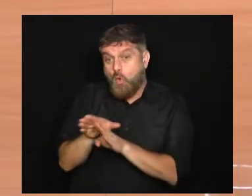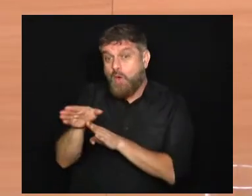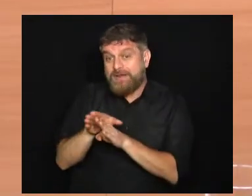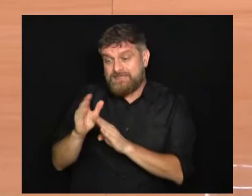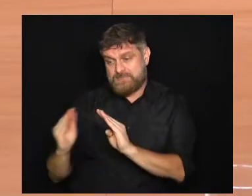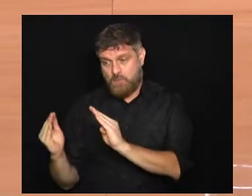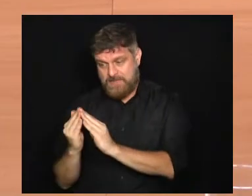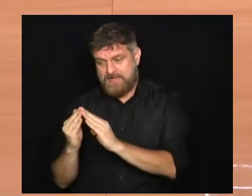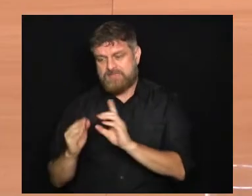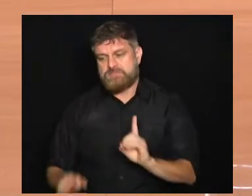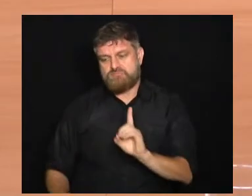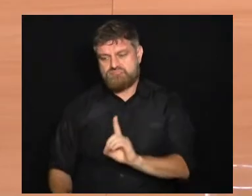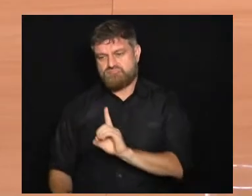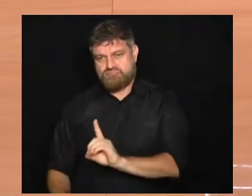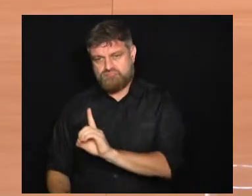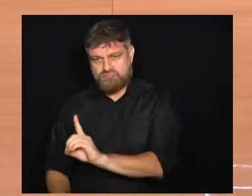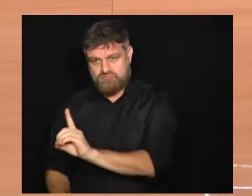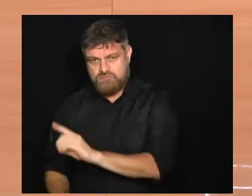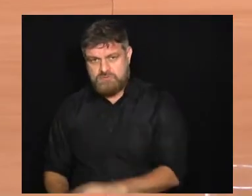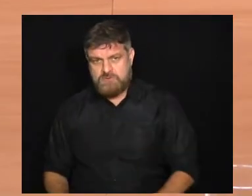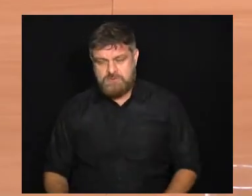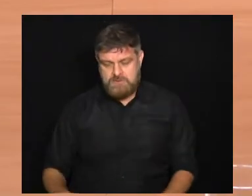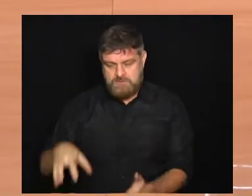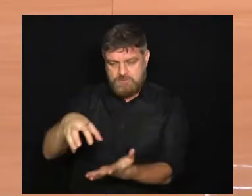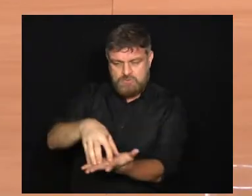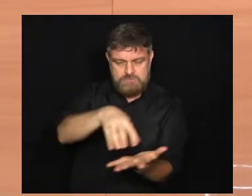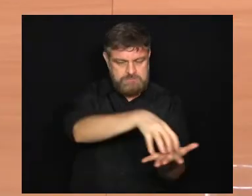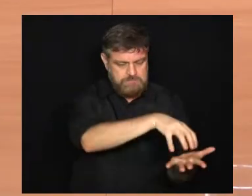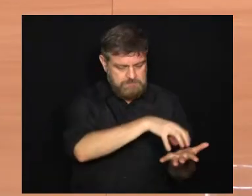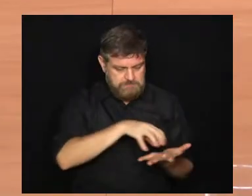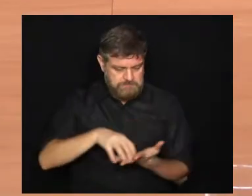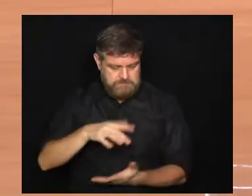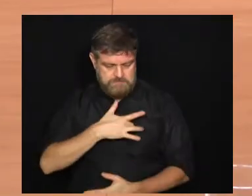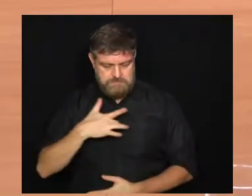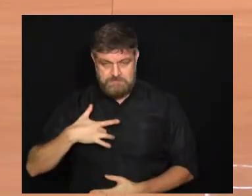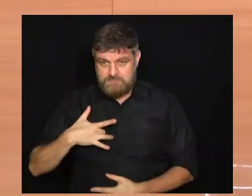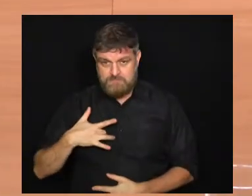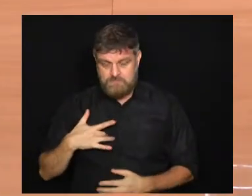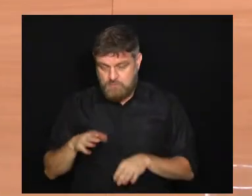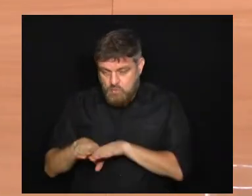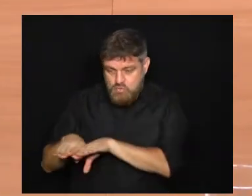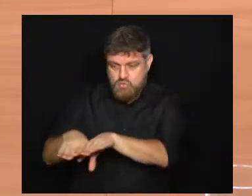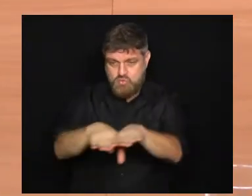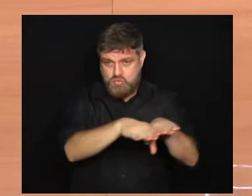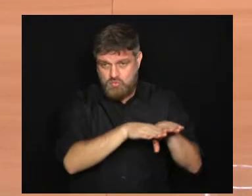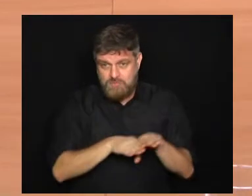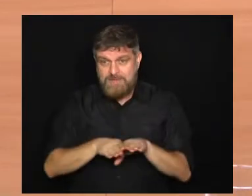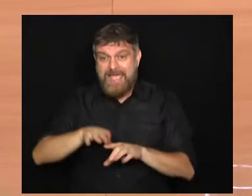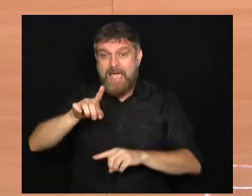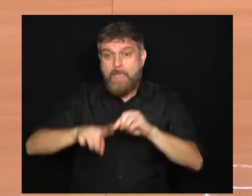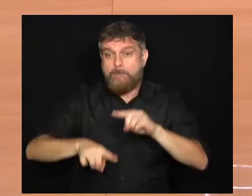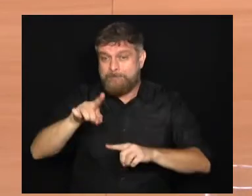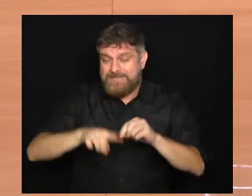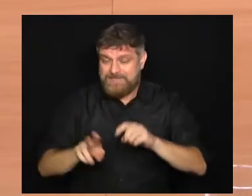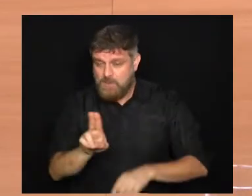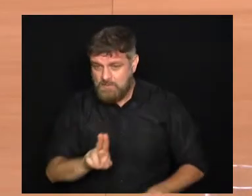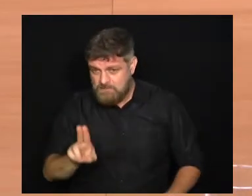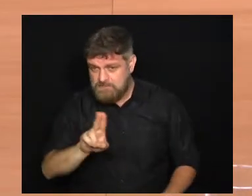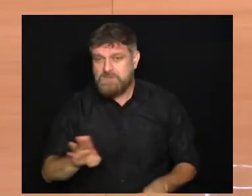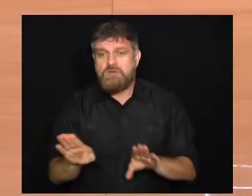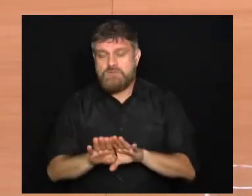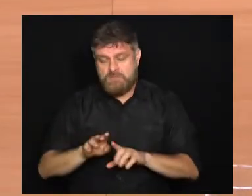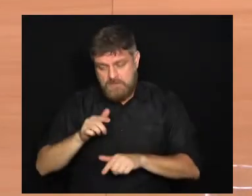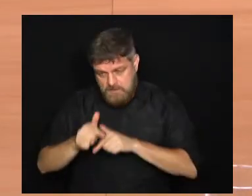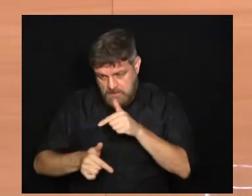casa, e isso é reproduzido em todas as nossas unidades. Em relação à própria parte de insumos, isso também é um trabalho